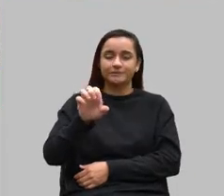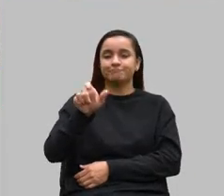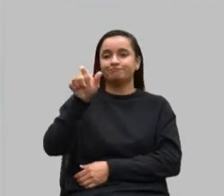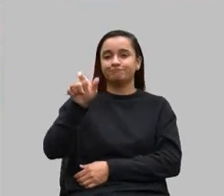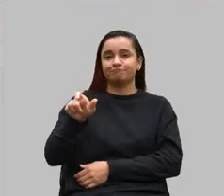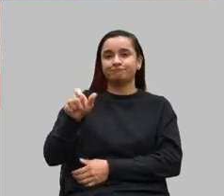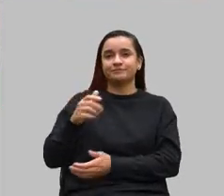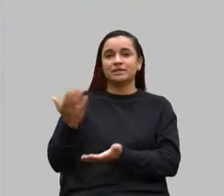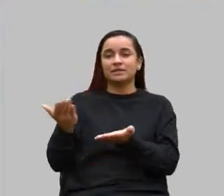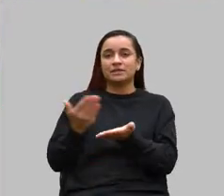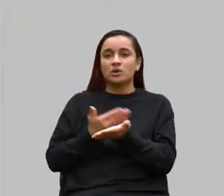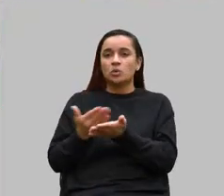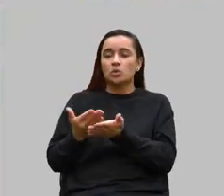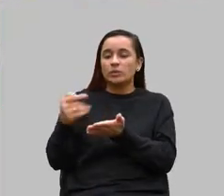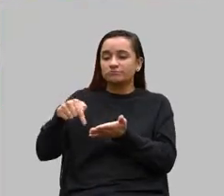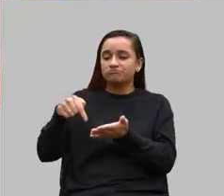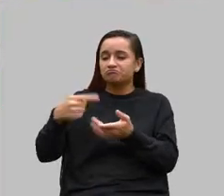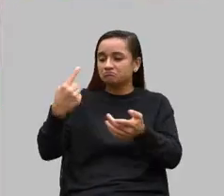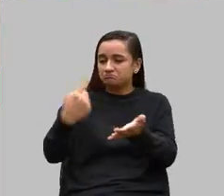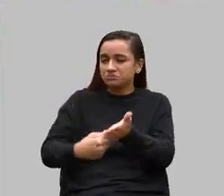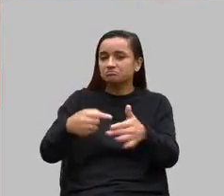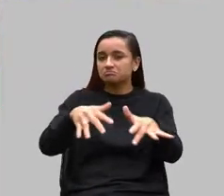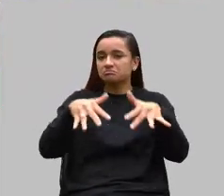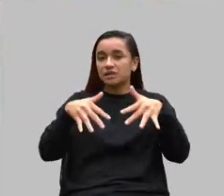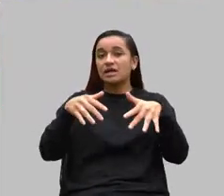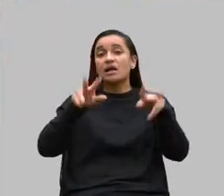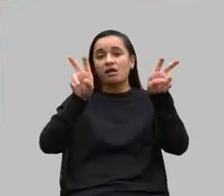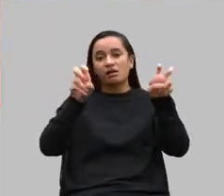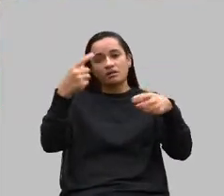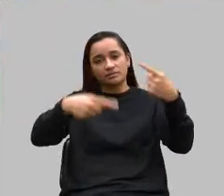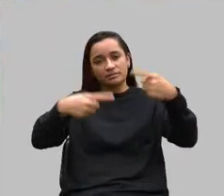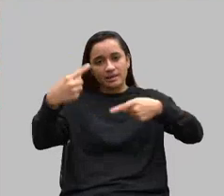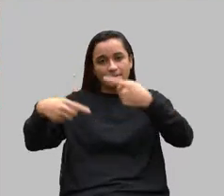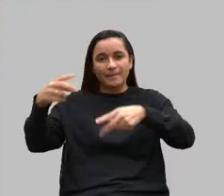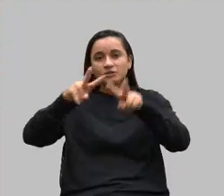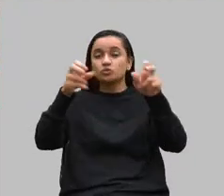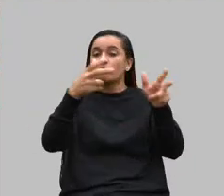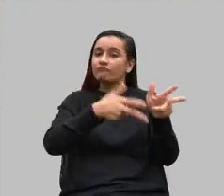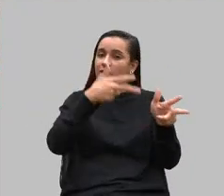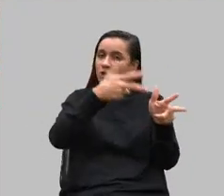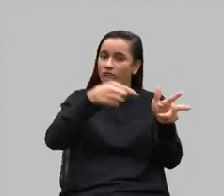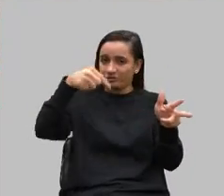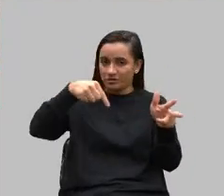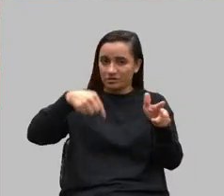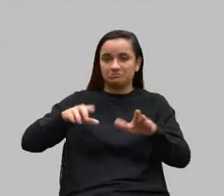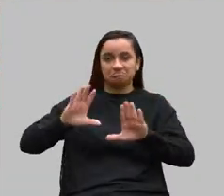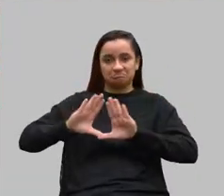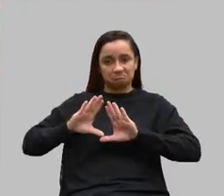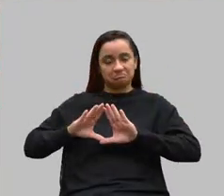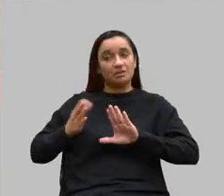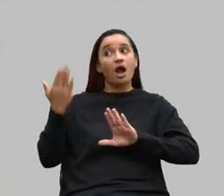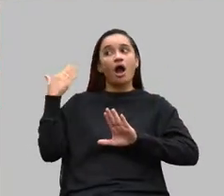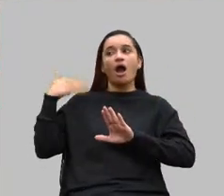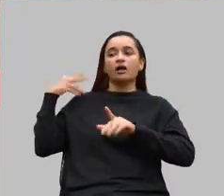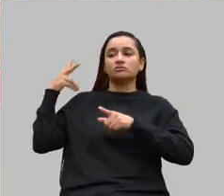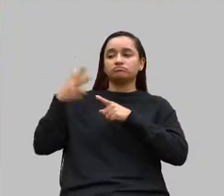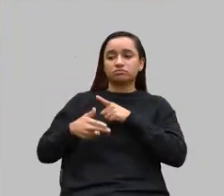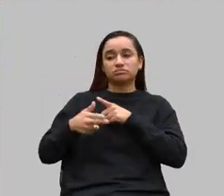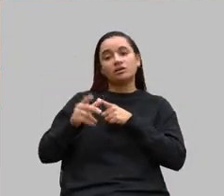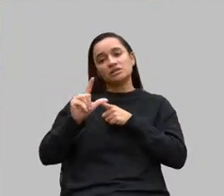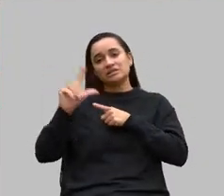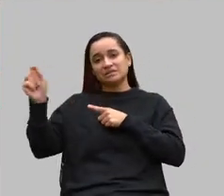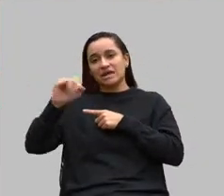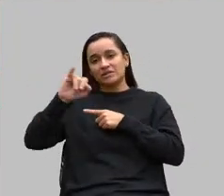gente eh retomar esse debate ferrovia nessa casa que foi interrompido com a saída do deputado João Leite que